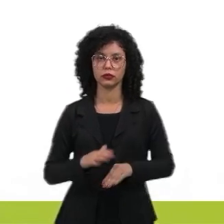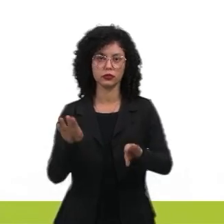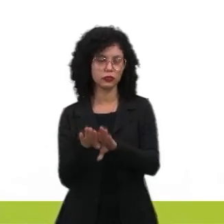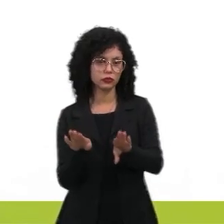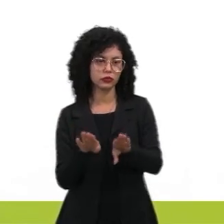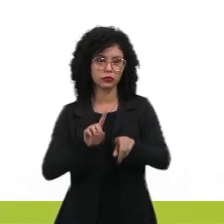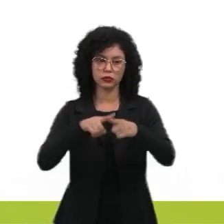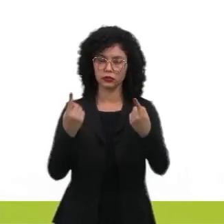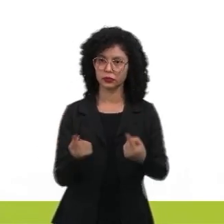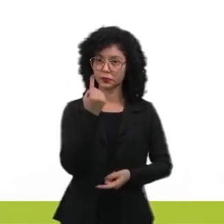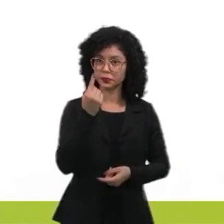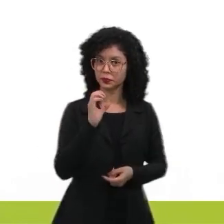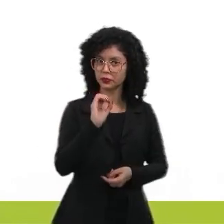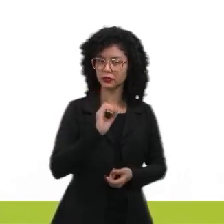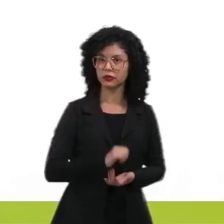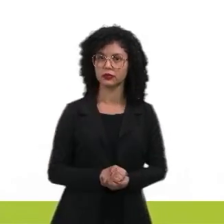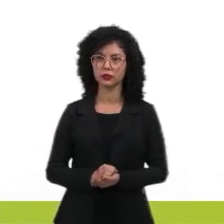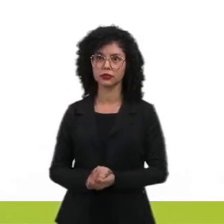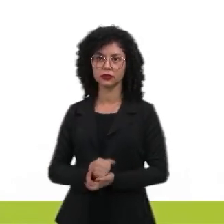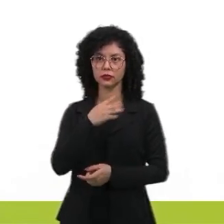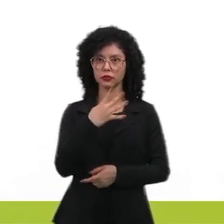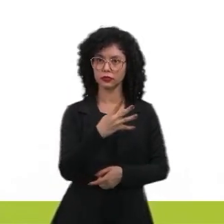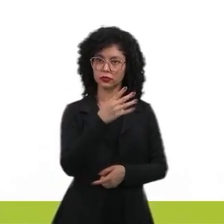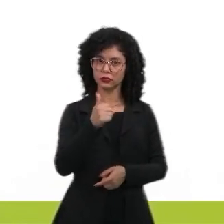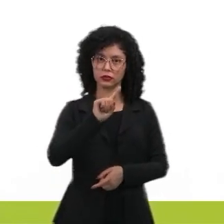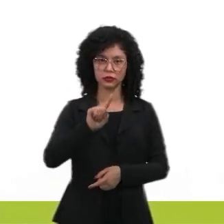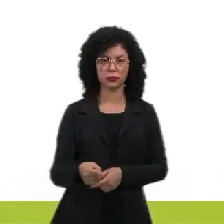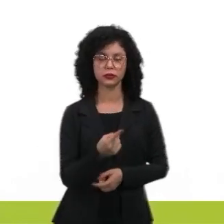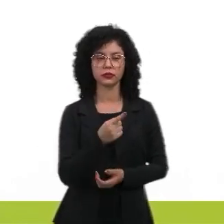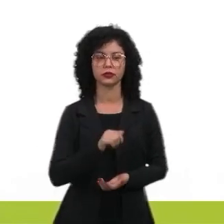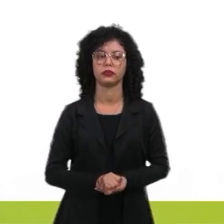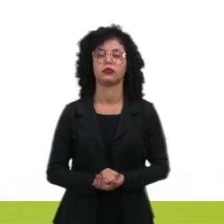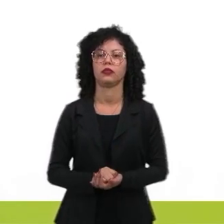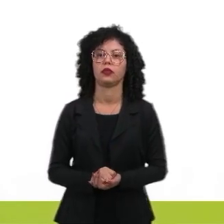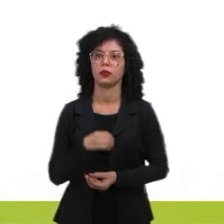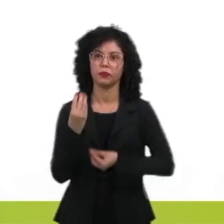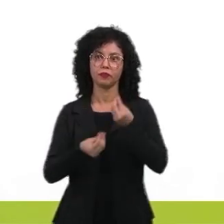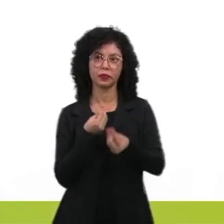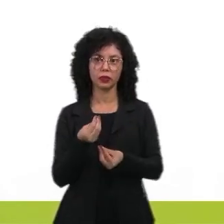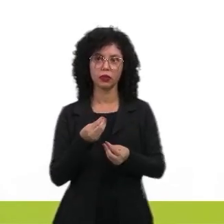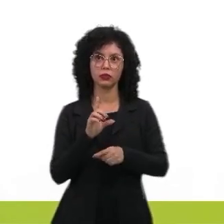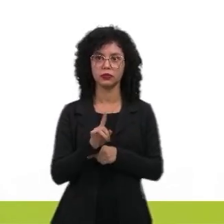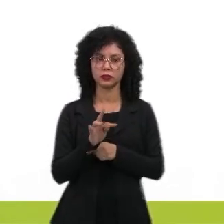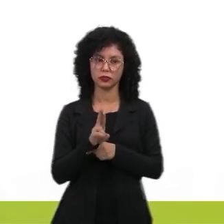um zero aqui, tudo bem? Aí eu vou ter 42.000, né, como denominador.